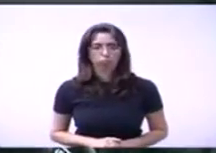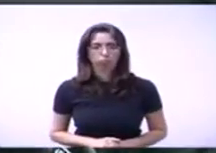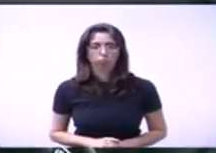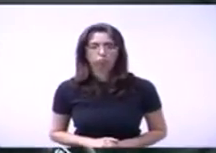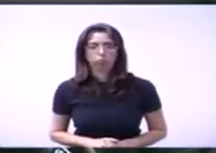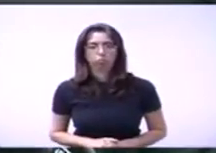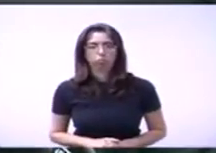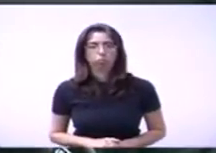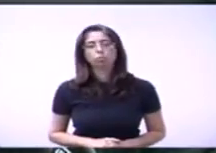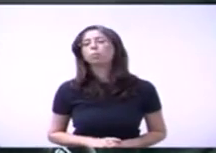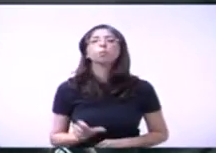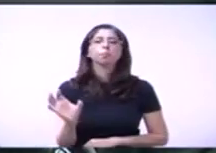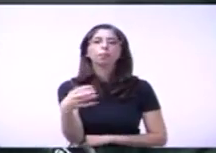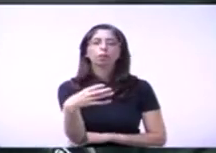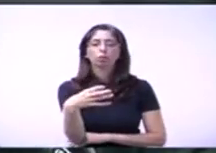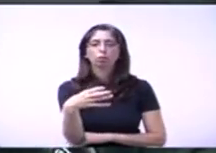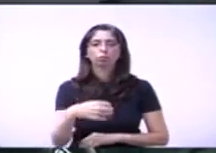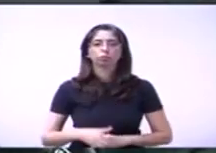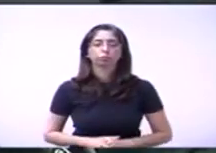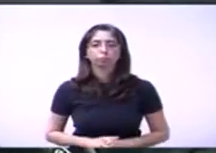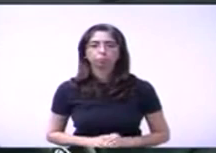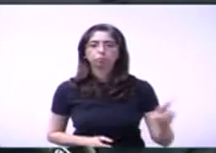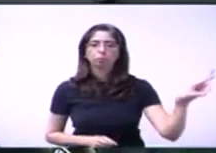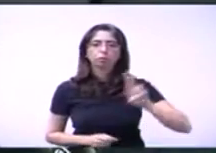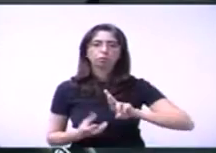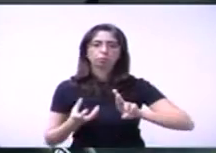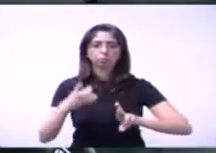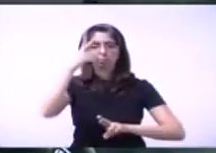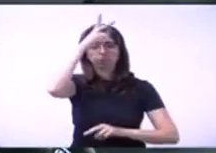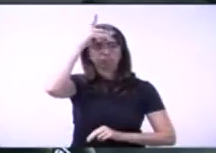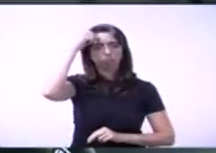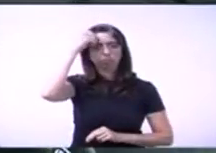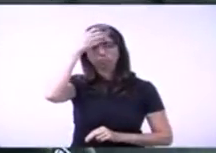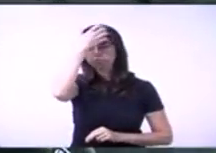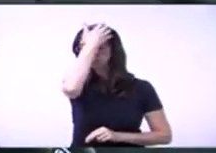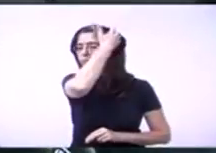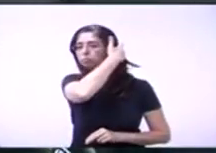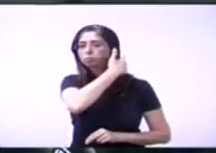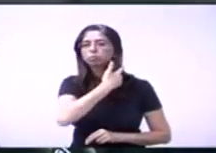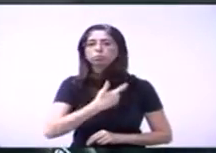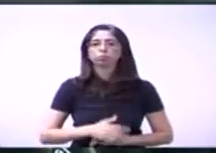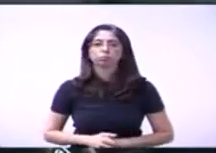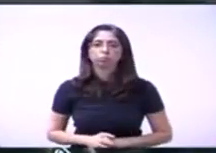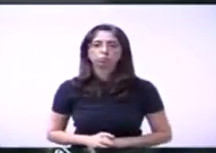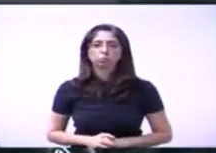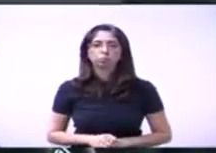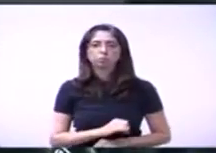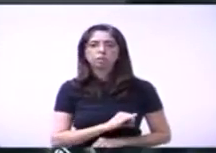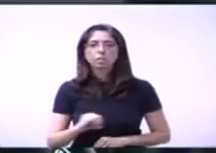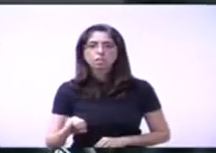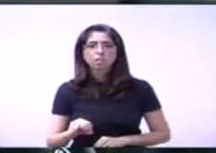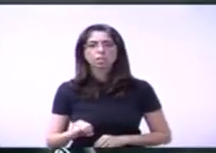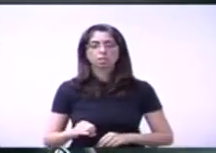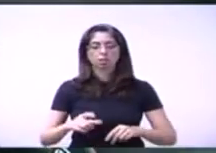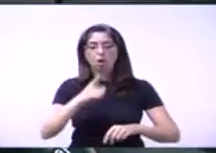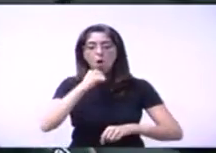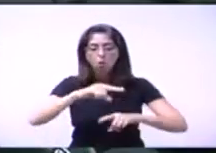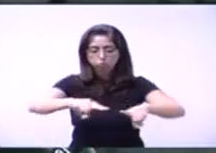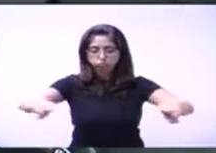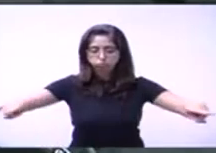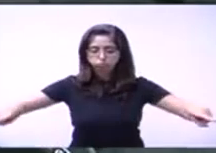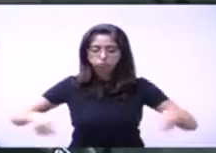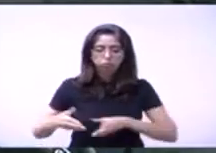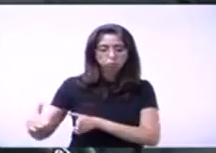139, do vereador Tiguila Paz, requer informações ao Executivo quanto à limpeza dos aguapés